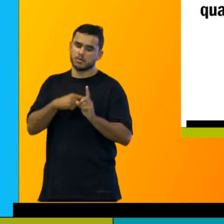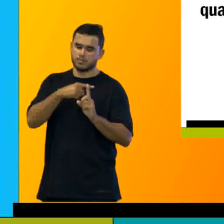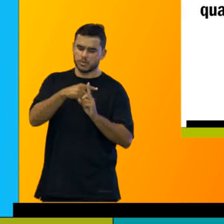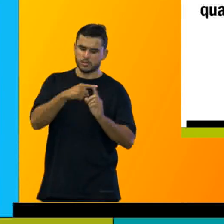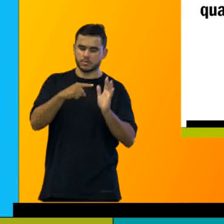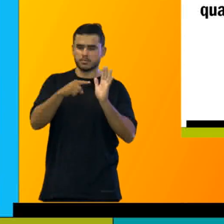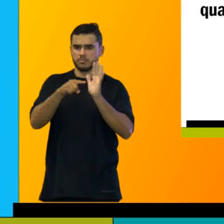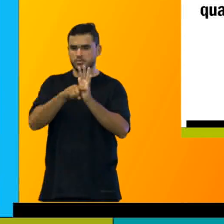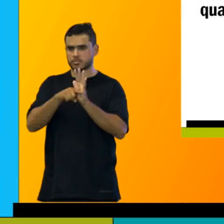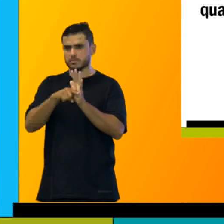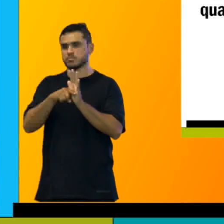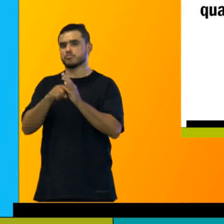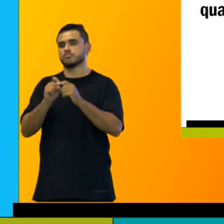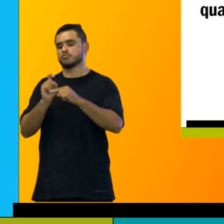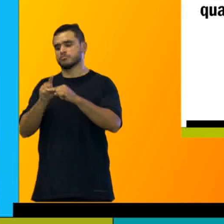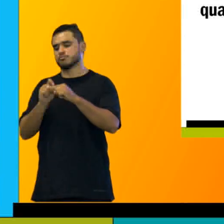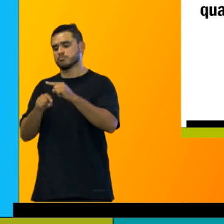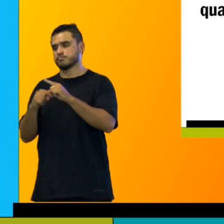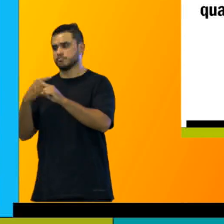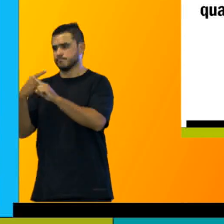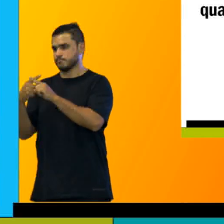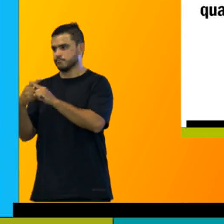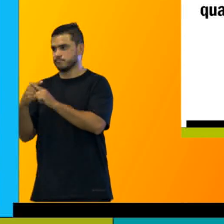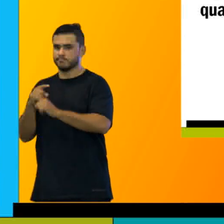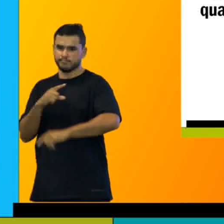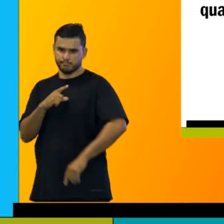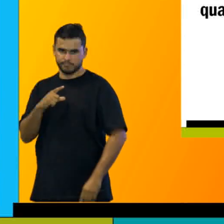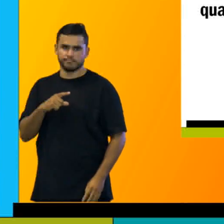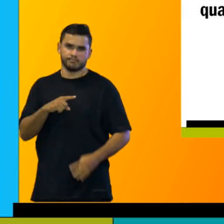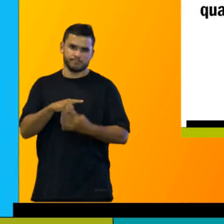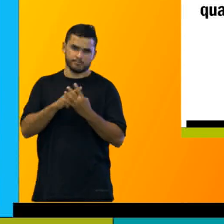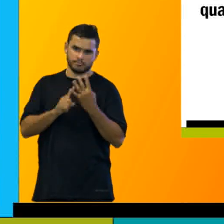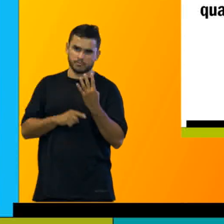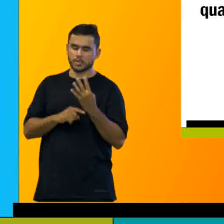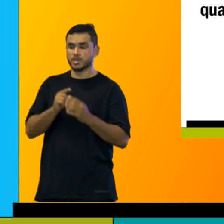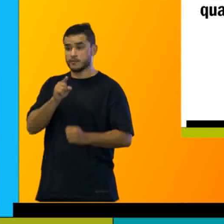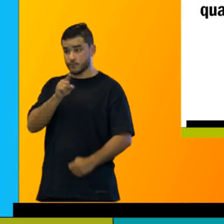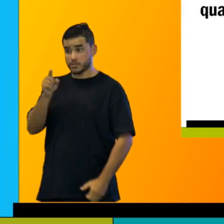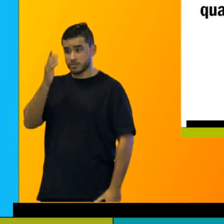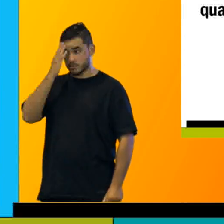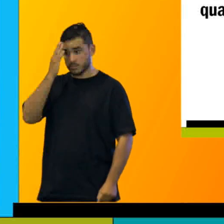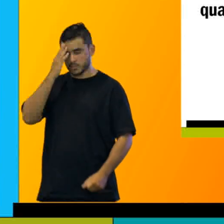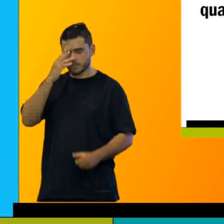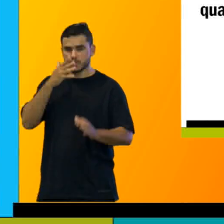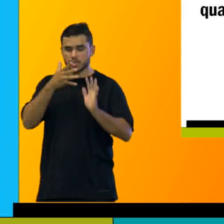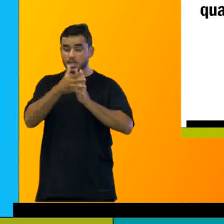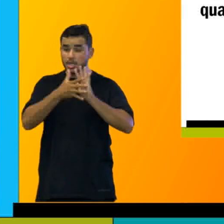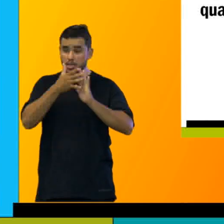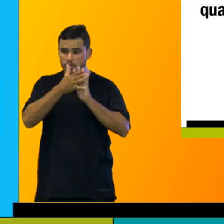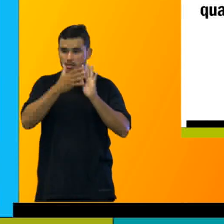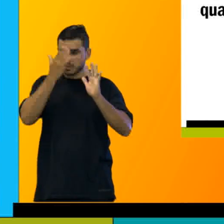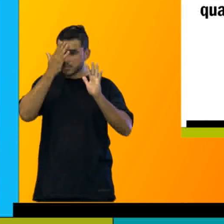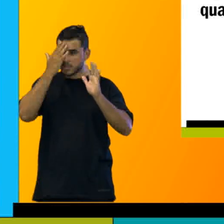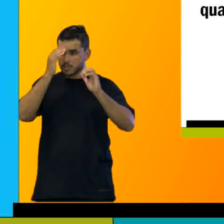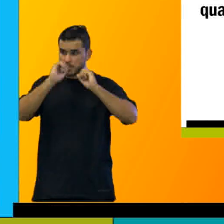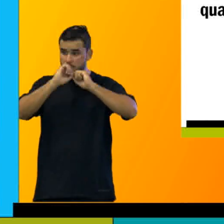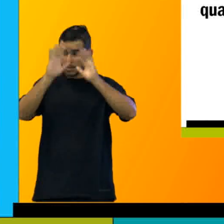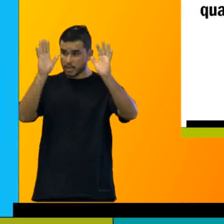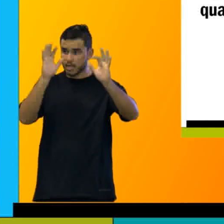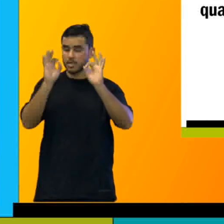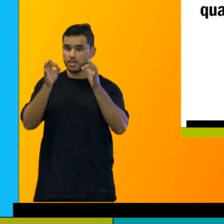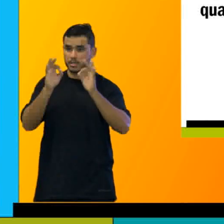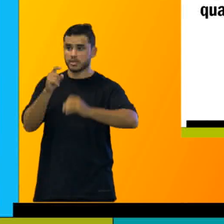ter que só multiplicar, subtrair, dividir, né? Problema de interpretação. Também dentro disso vai estar problema de